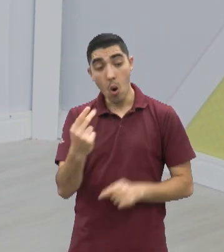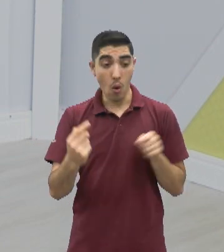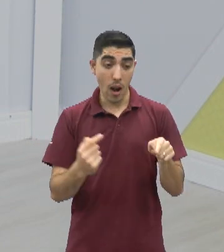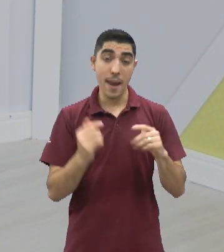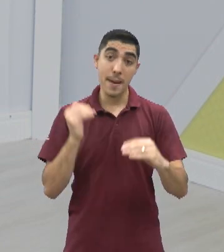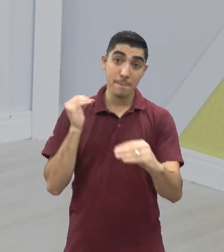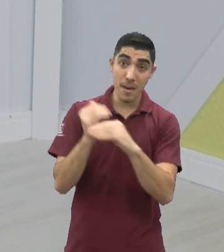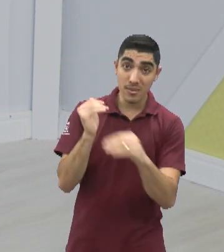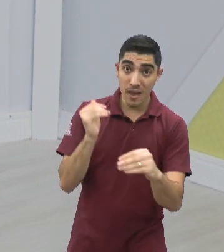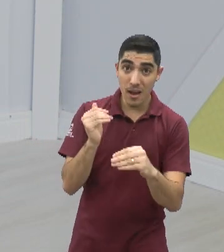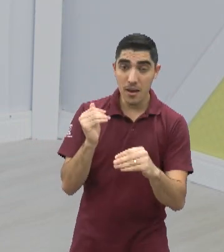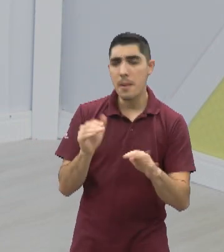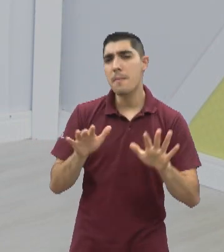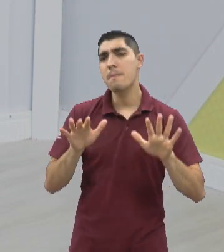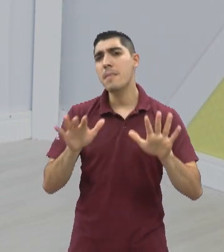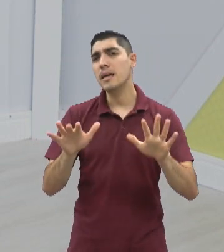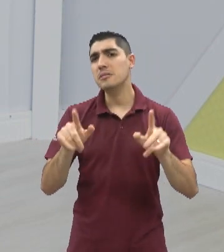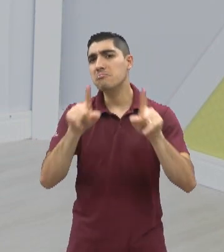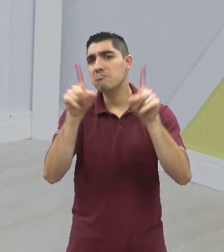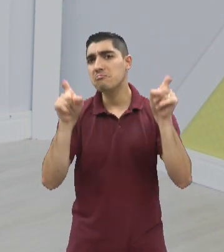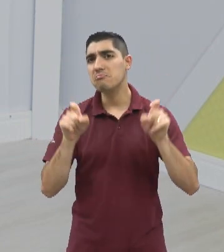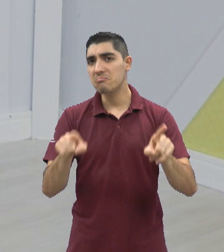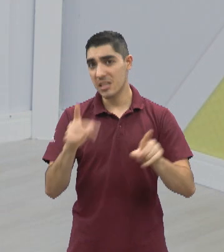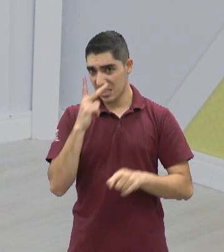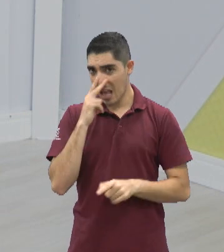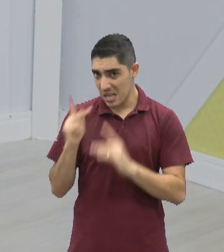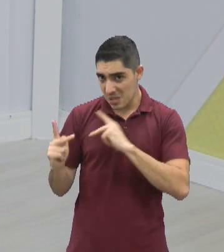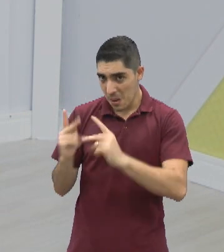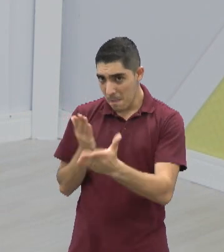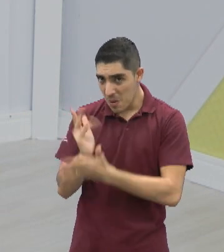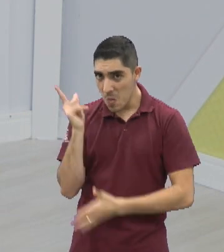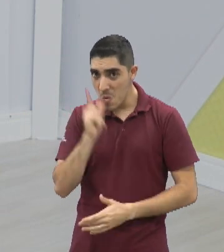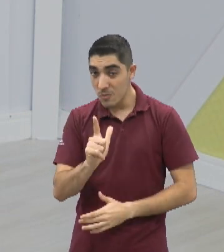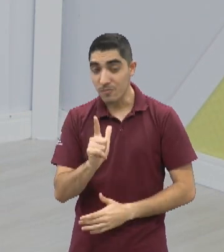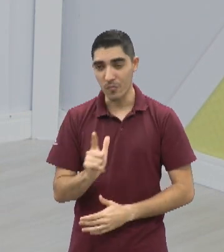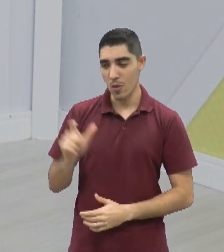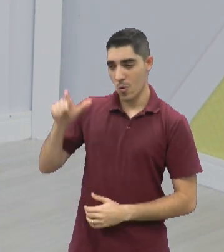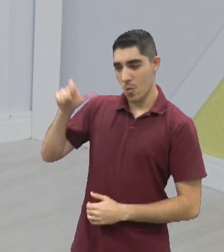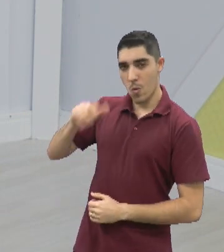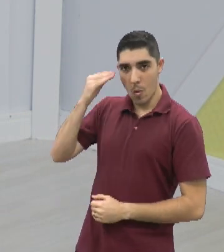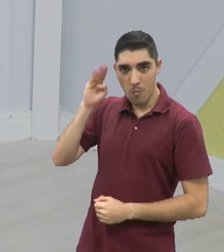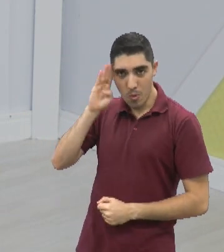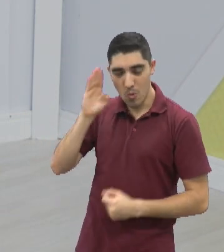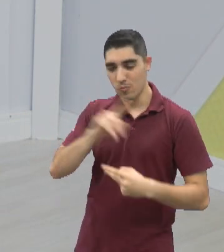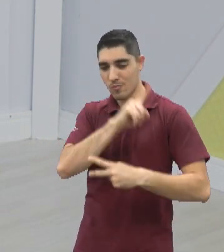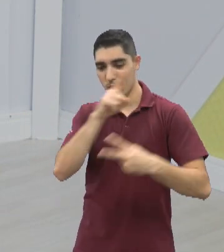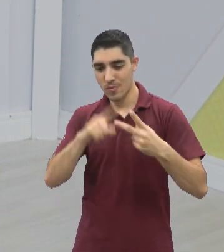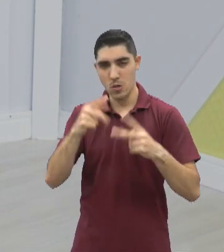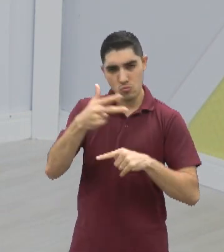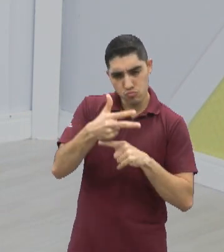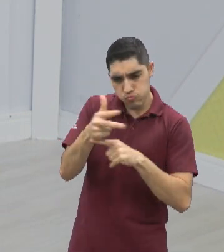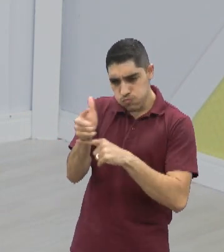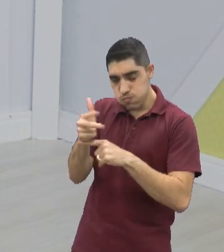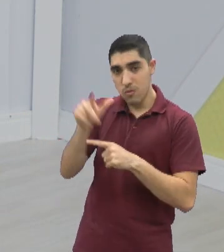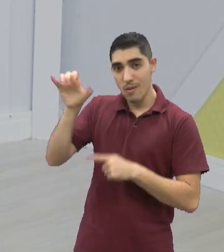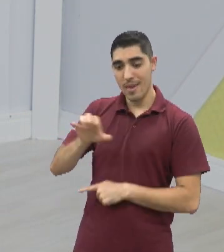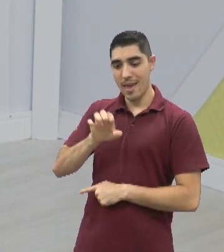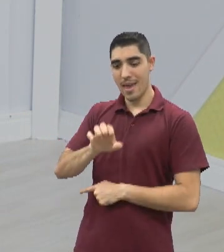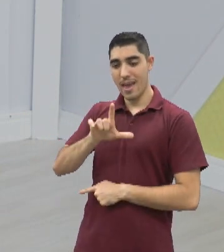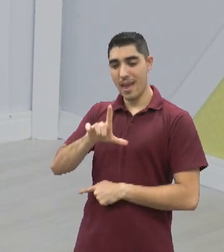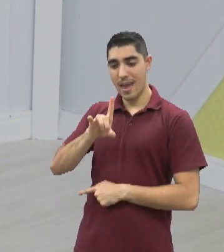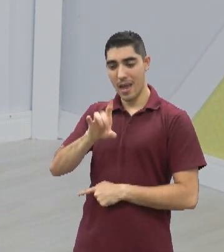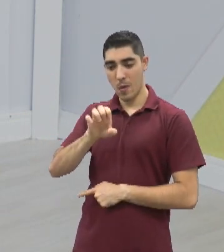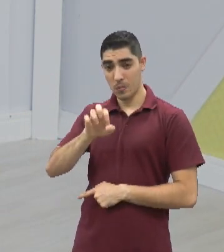tempo normal. O que será que deu? O Brunão esteve por lá ao lado do cinegrafista e DJ Helder Soares, e os dois contam